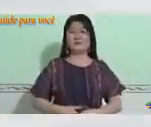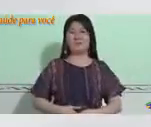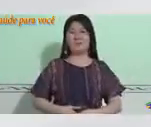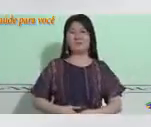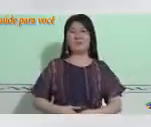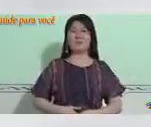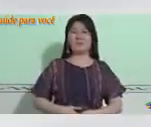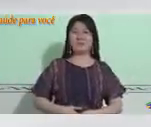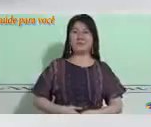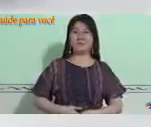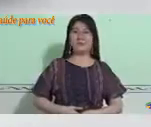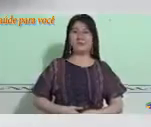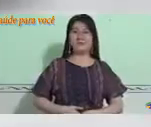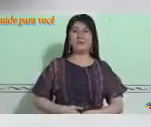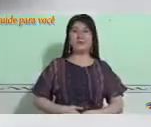mulheres de 20 a 35 anos.